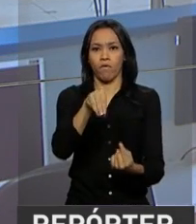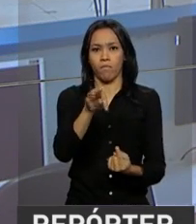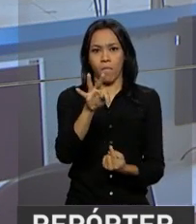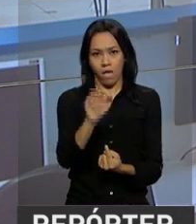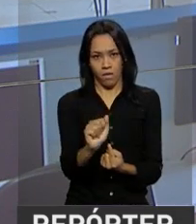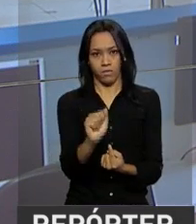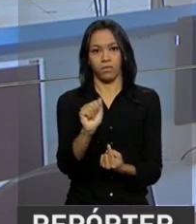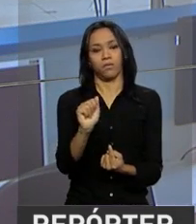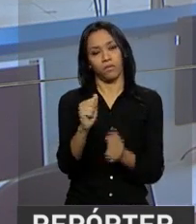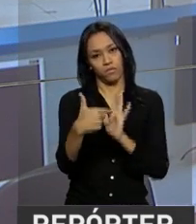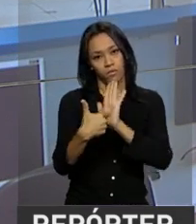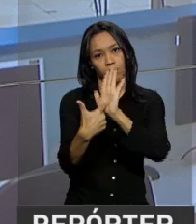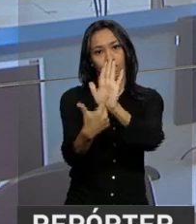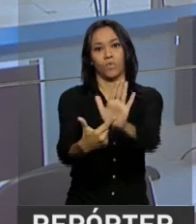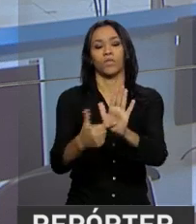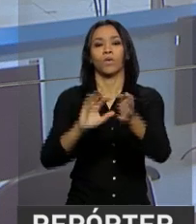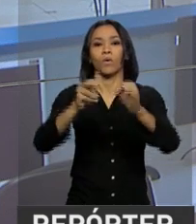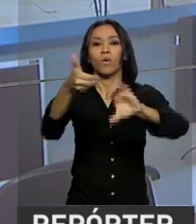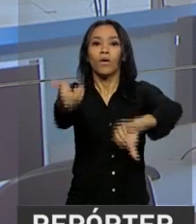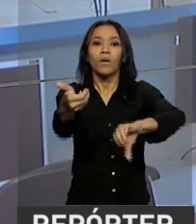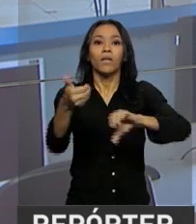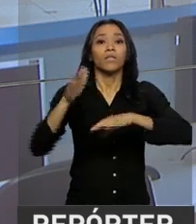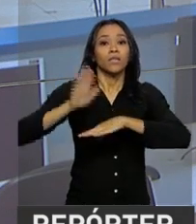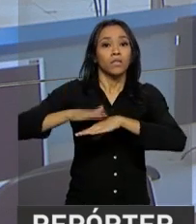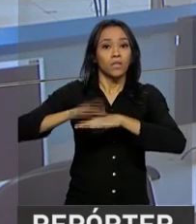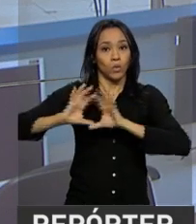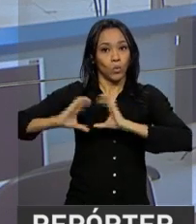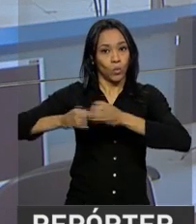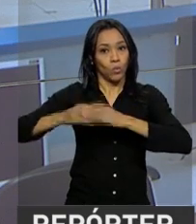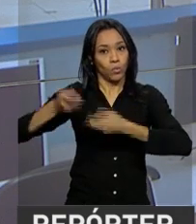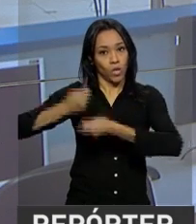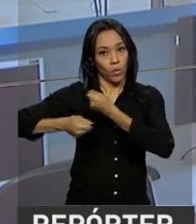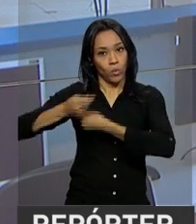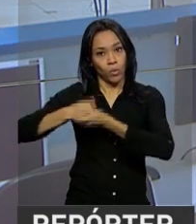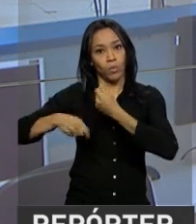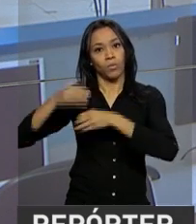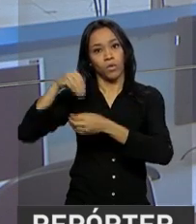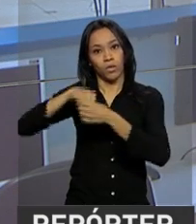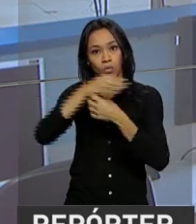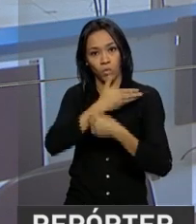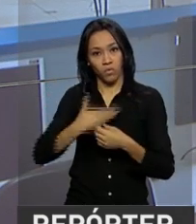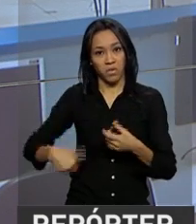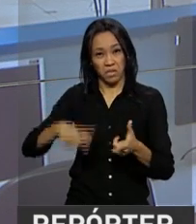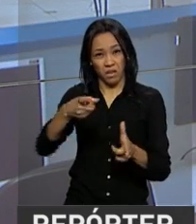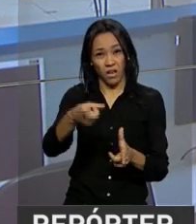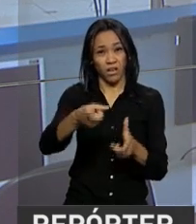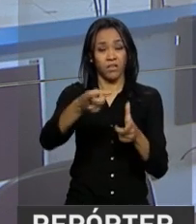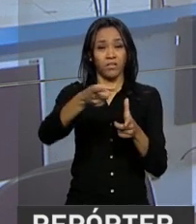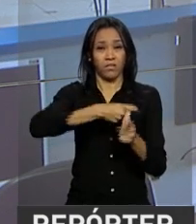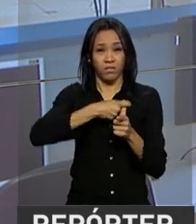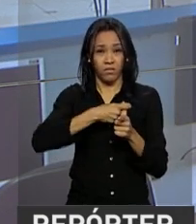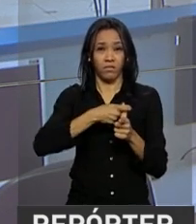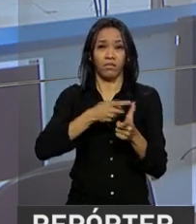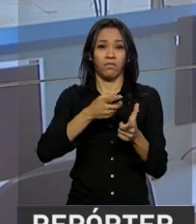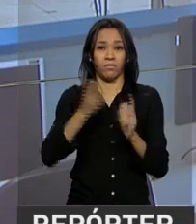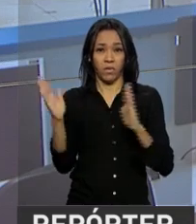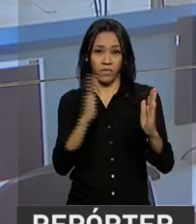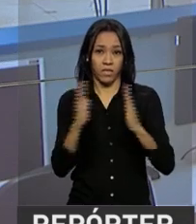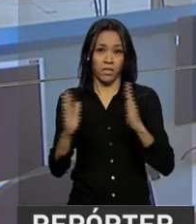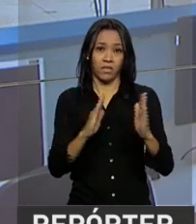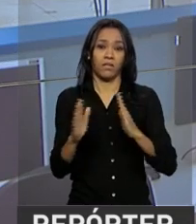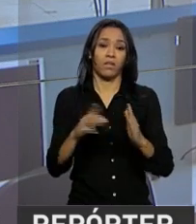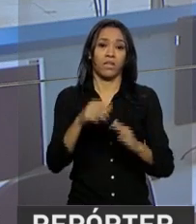apresentada ao Congresso nesta segunda-feira. Segundo a equipe econômica do governo, o déficit previsto para 2016 é de